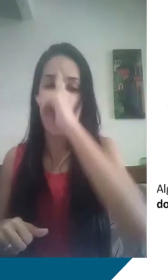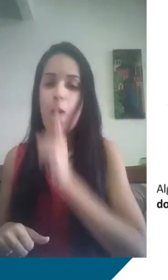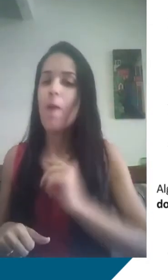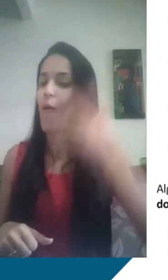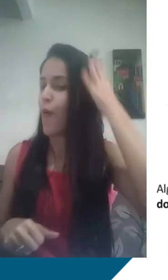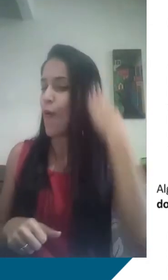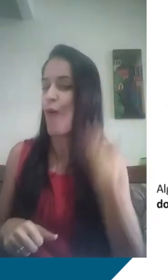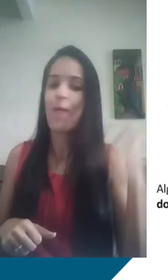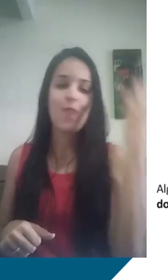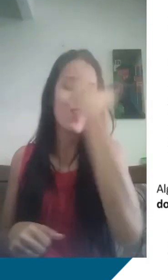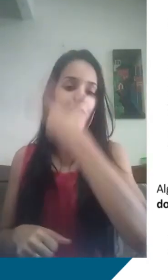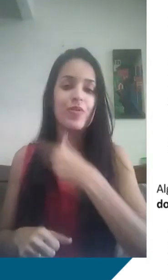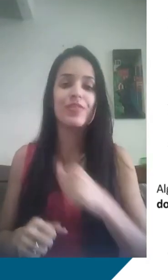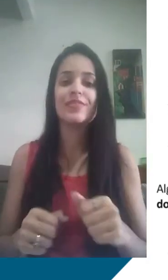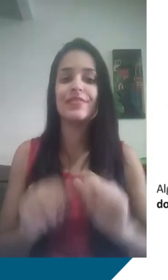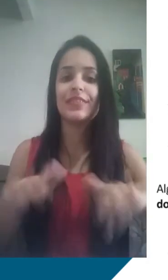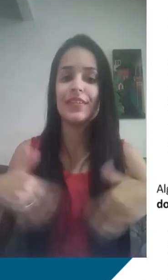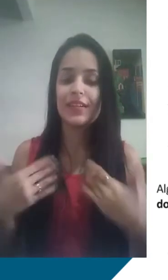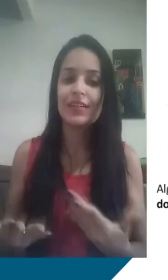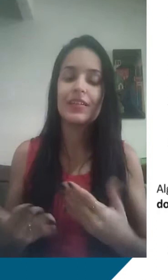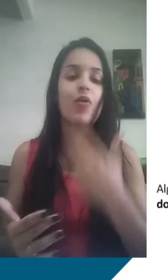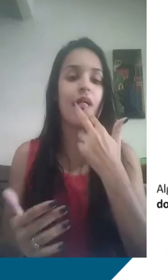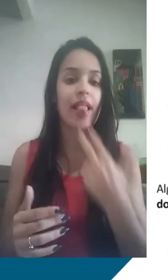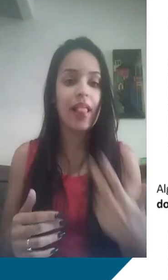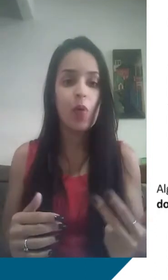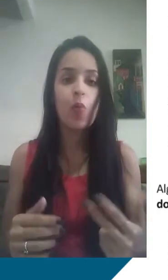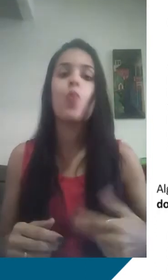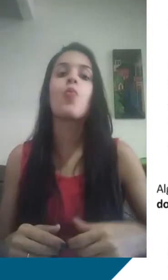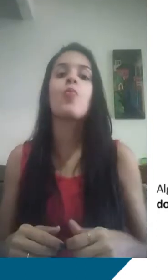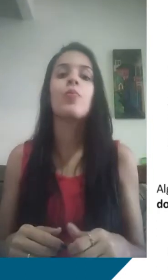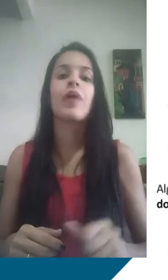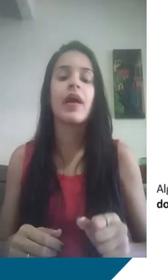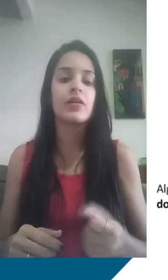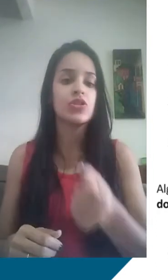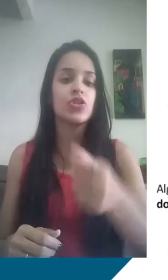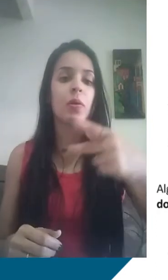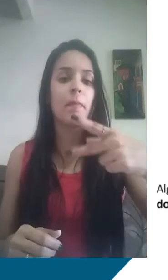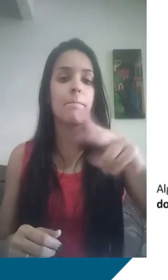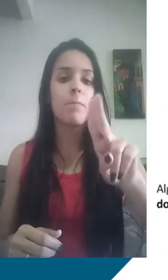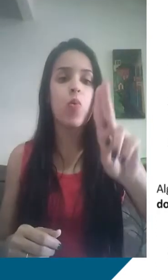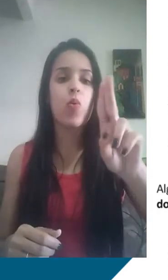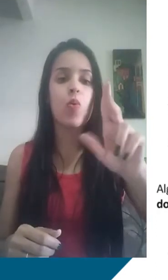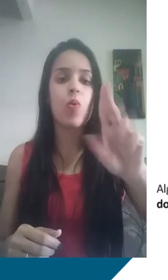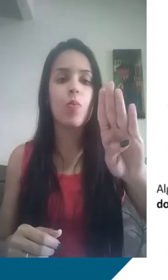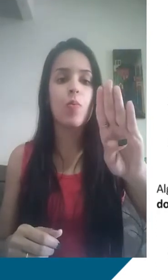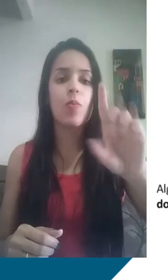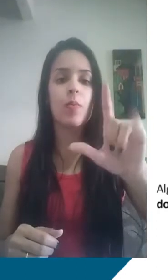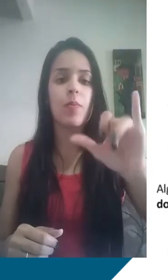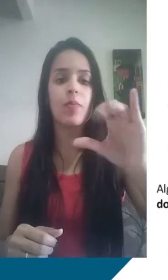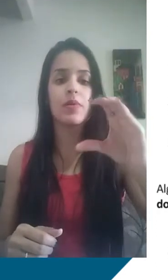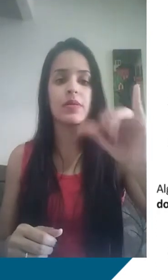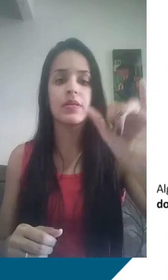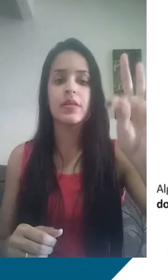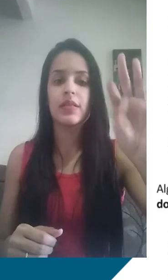o ideal, é tarefa ordinária da linguagem publicitária. Repetindo a última frase, assim,